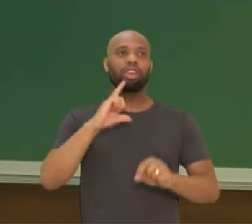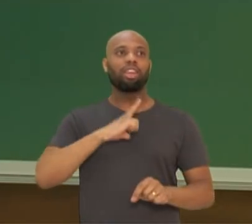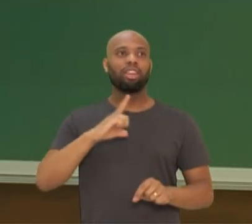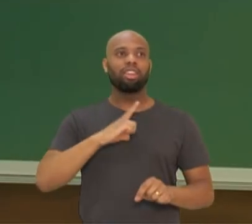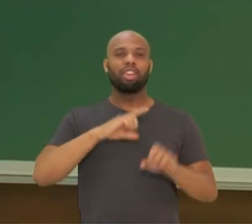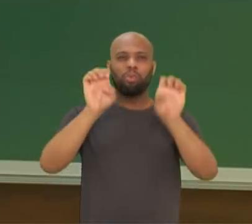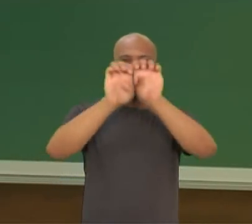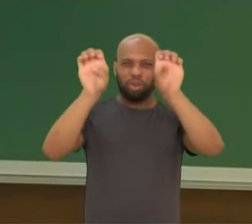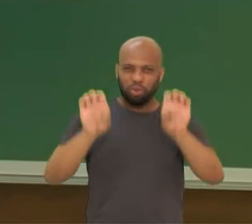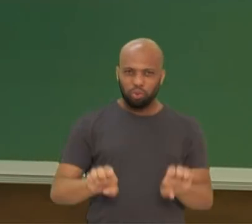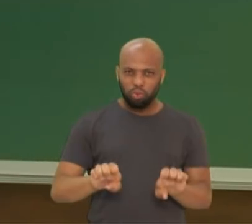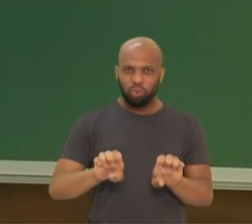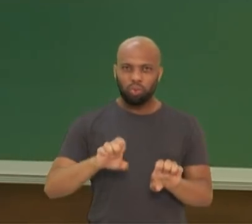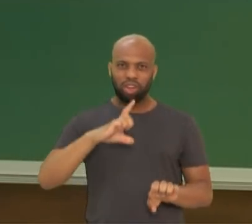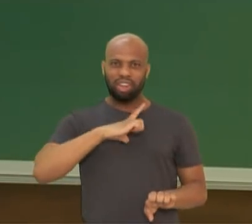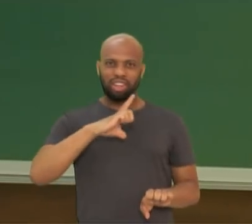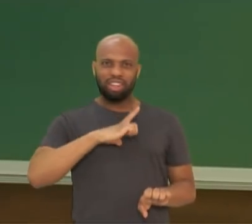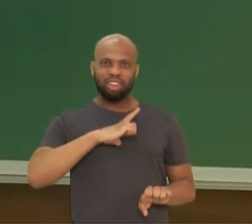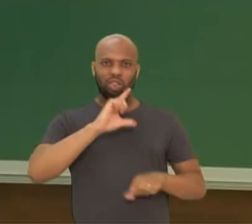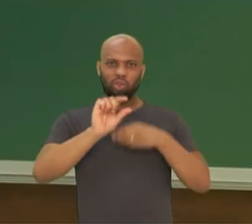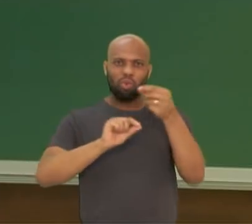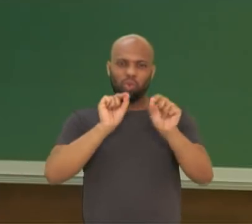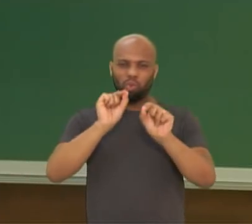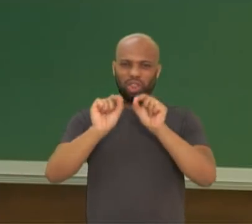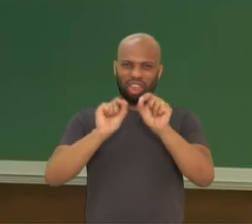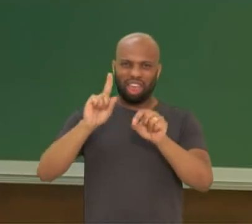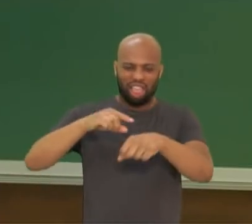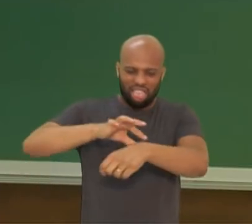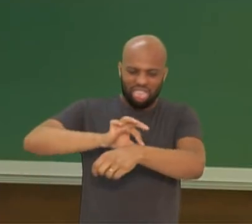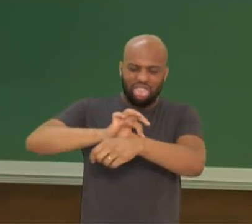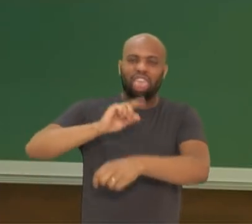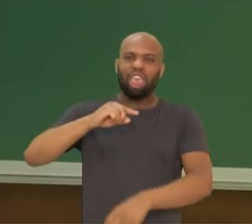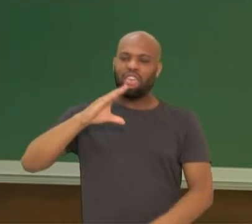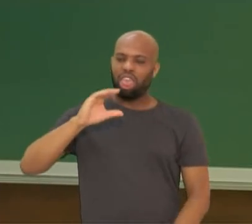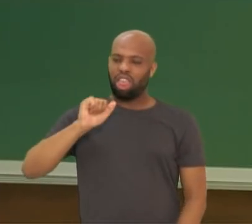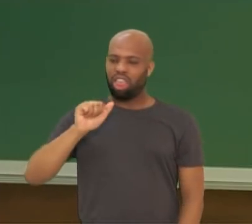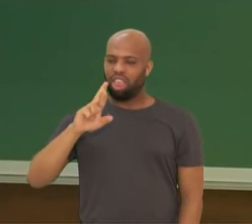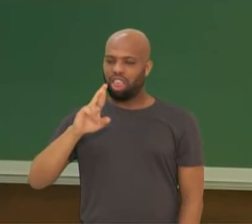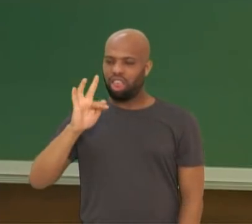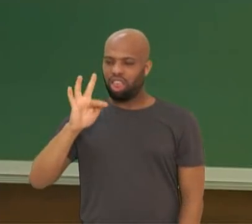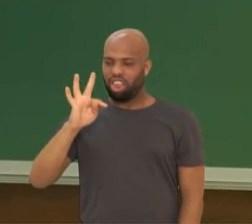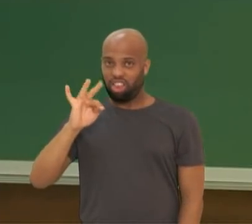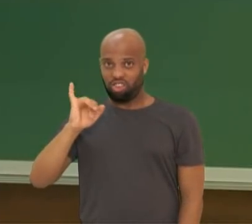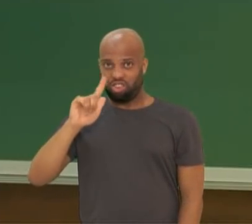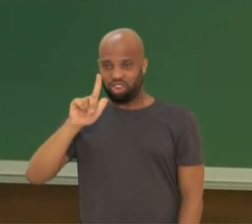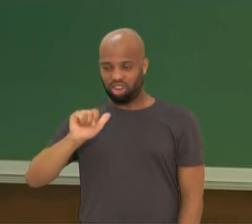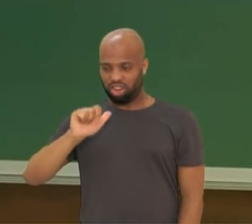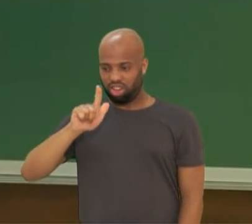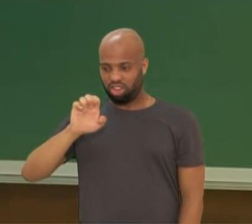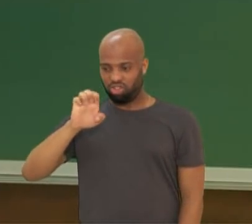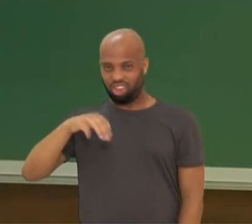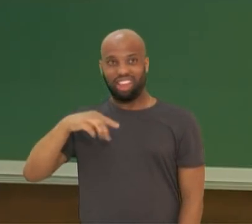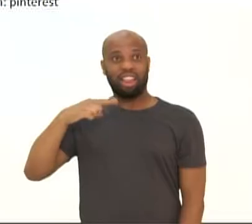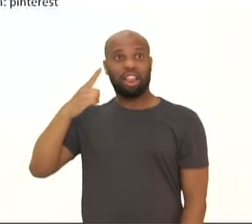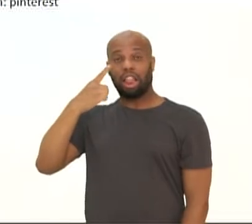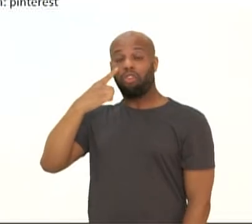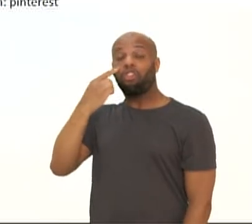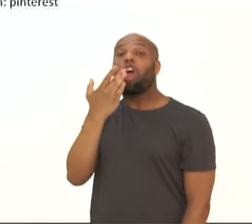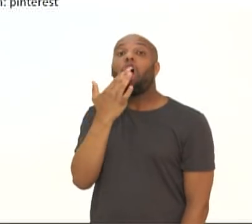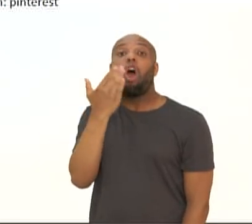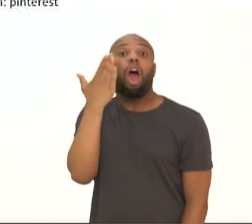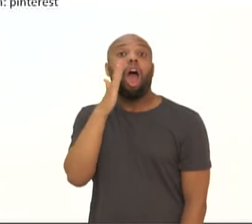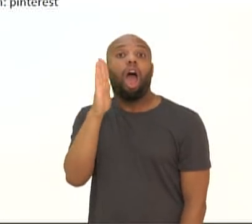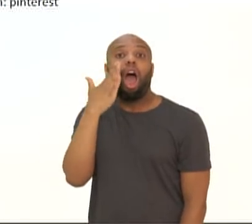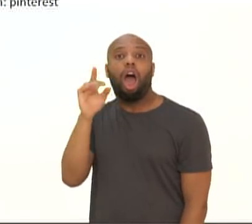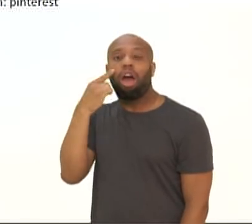uma estrutura feita de cartilagem, tá? Que fica posicionada aqui, ó, ela tá aqui em azulzinho para vocês olharem